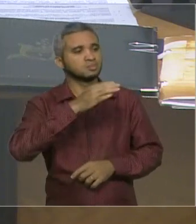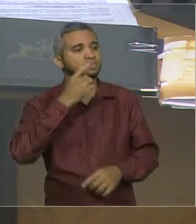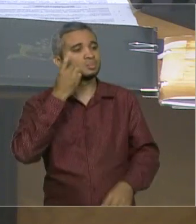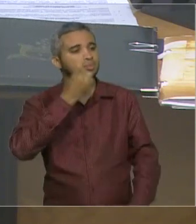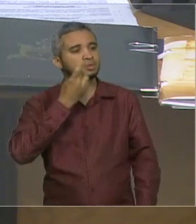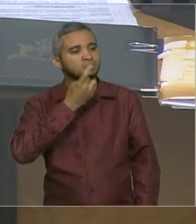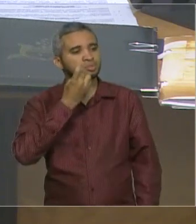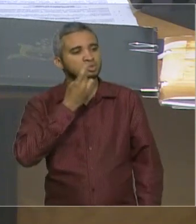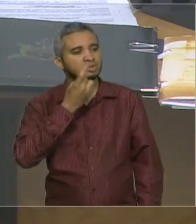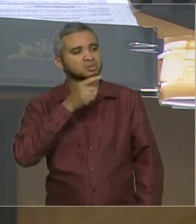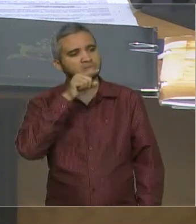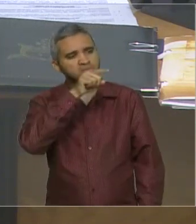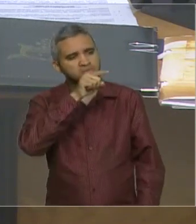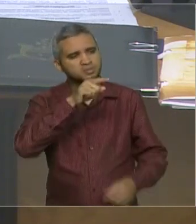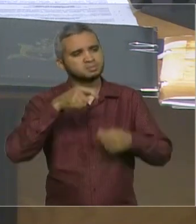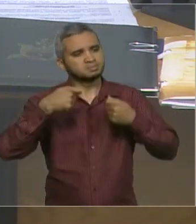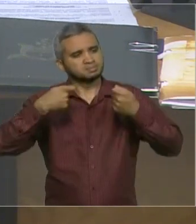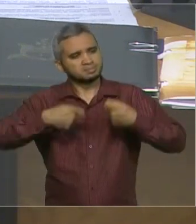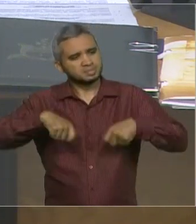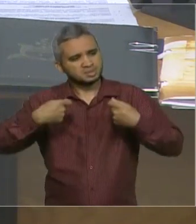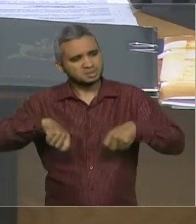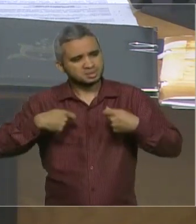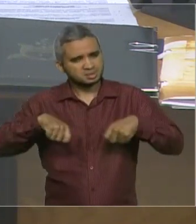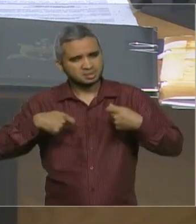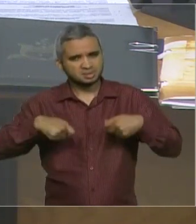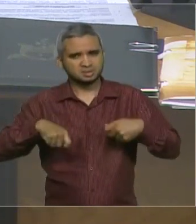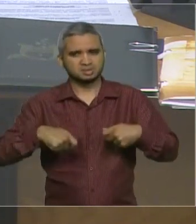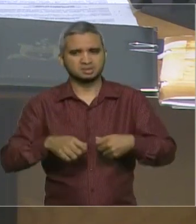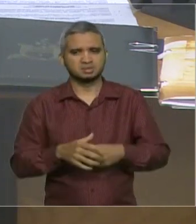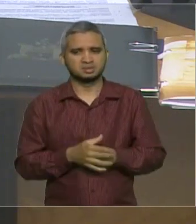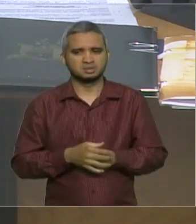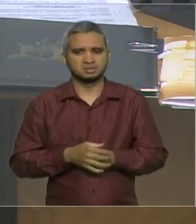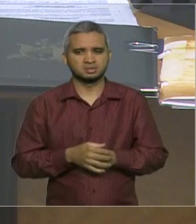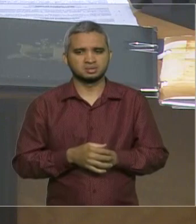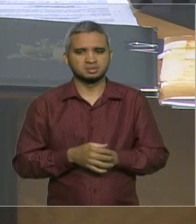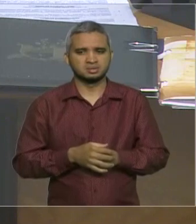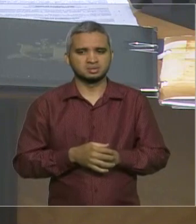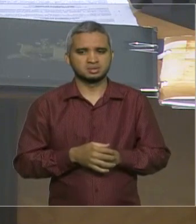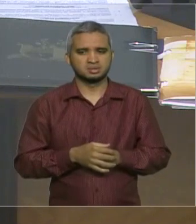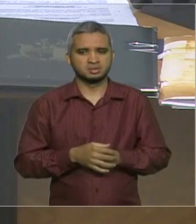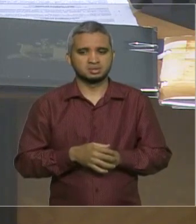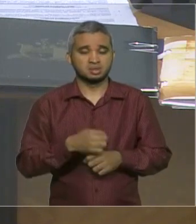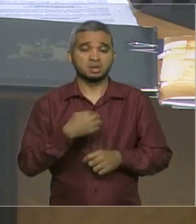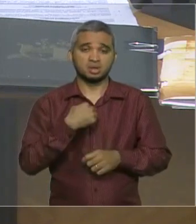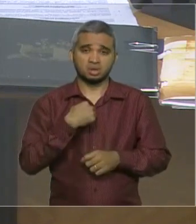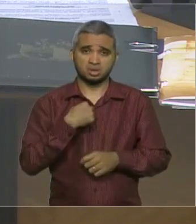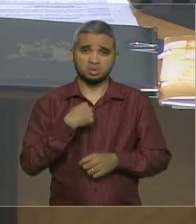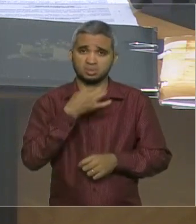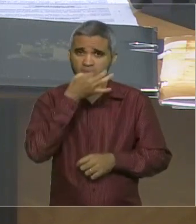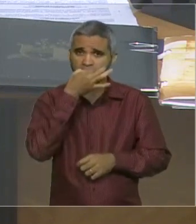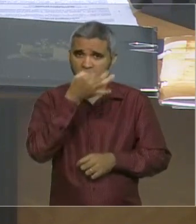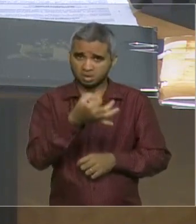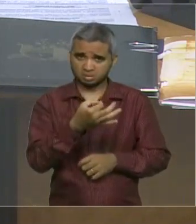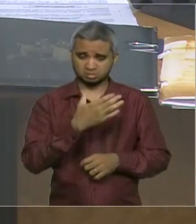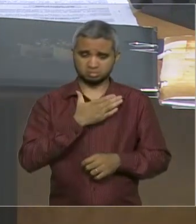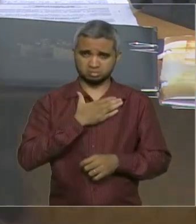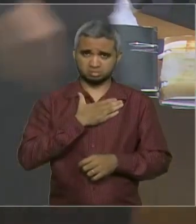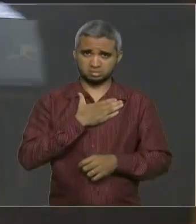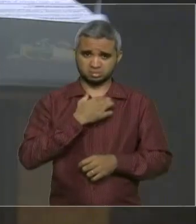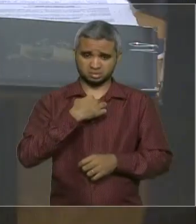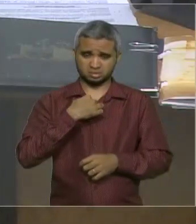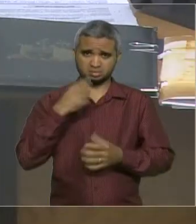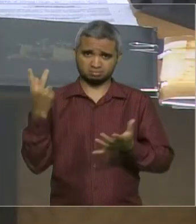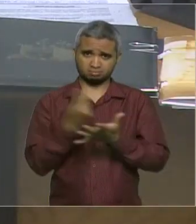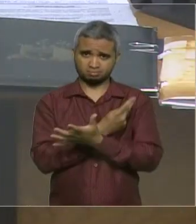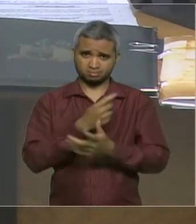você precisa gostar, e eu considero que eu, com a minha deficiência, e